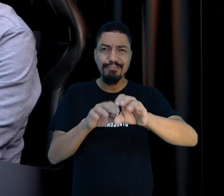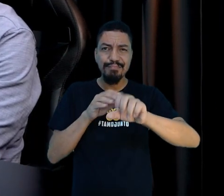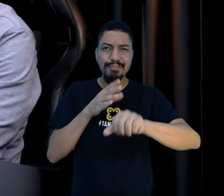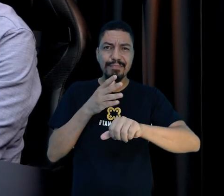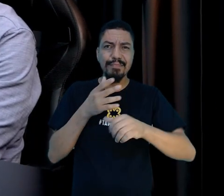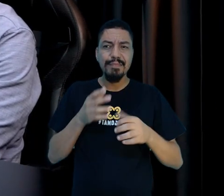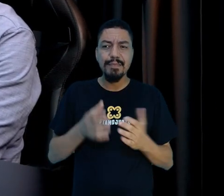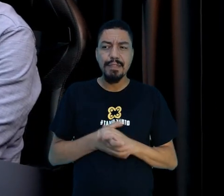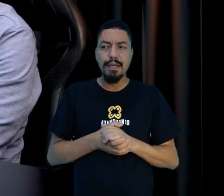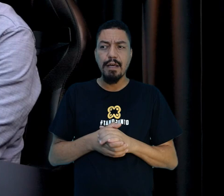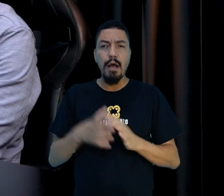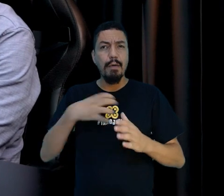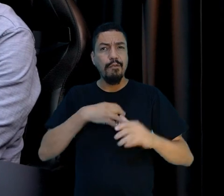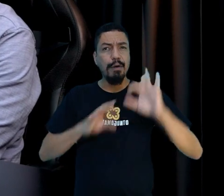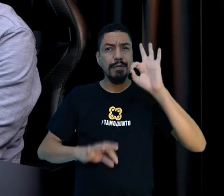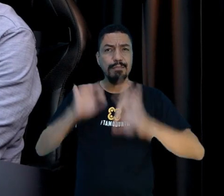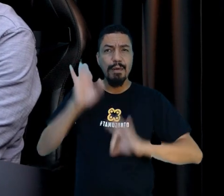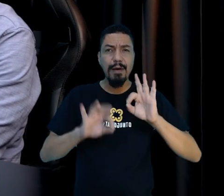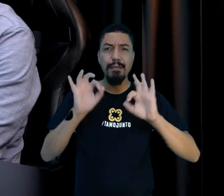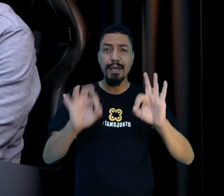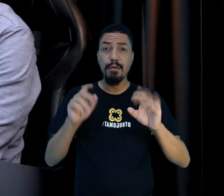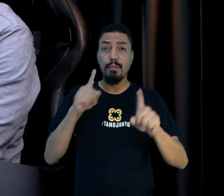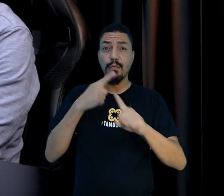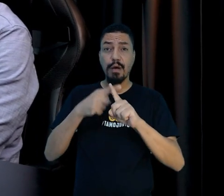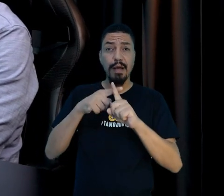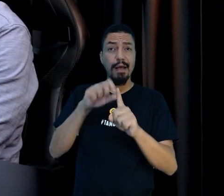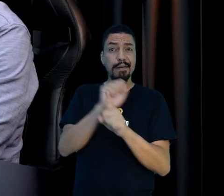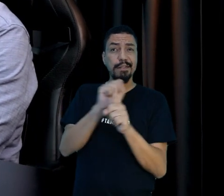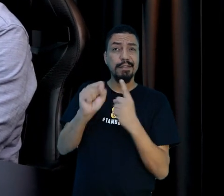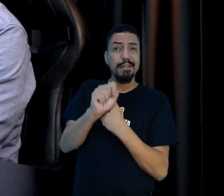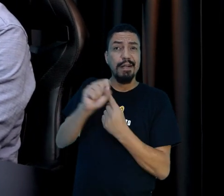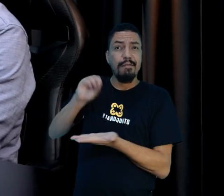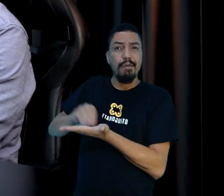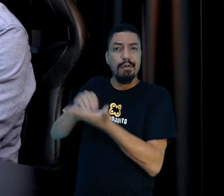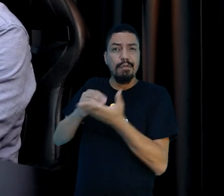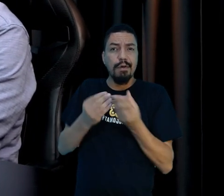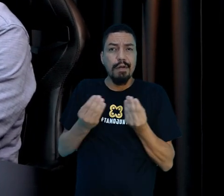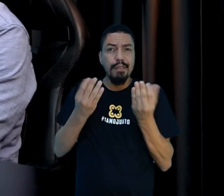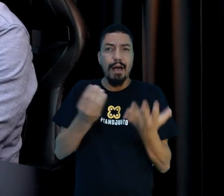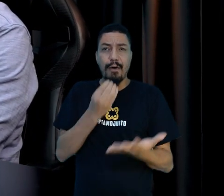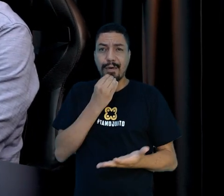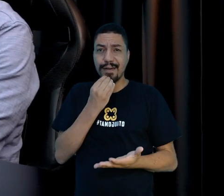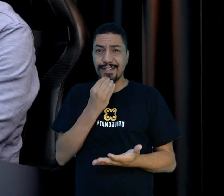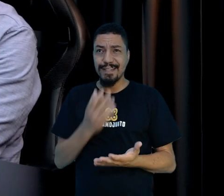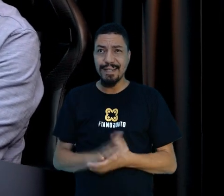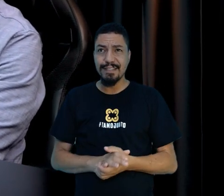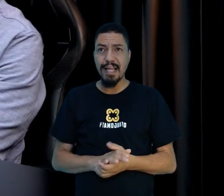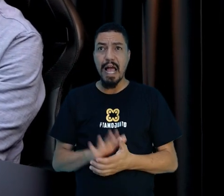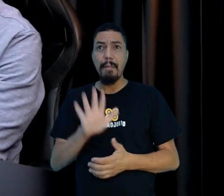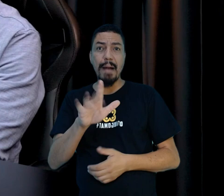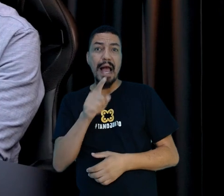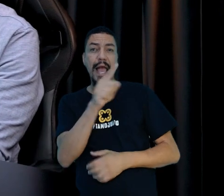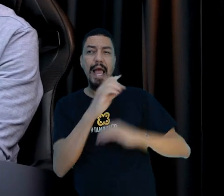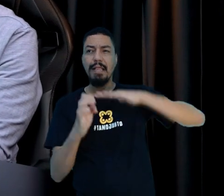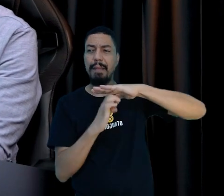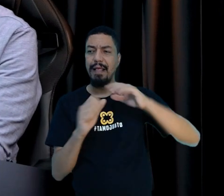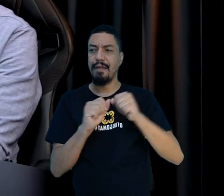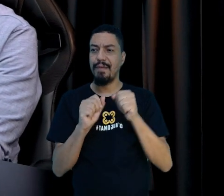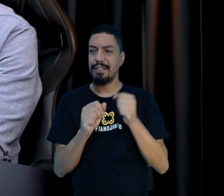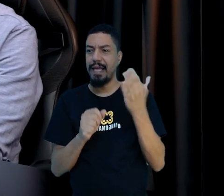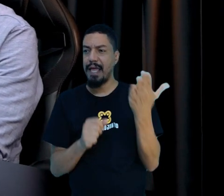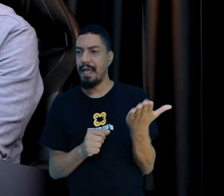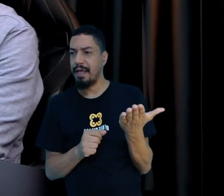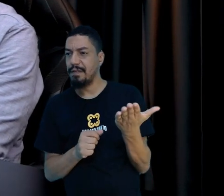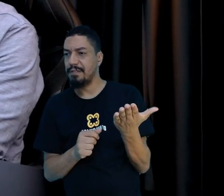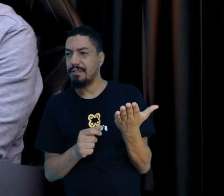Como uma preparação mesmo, né? Porque socialmente não foi dada para essas pessoas essa oportunidade, né? Ah, mas aí a empresa vai ter que fazer